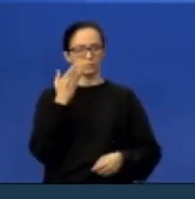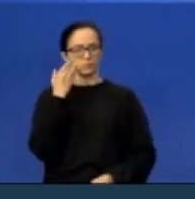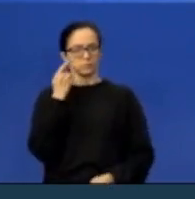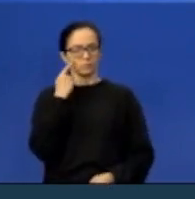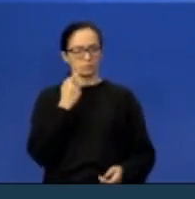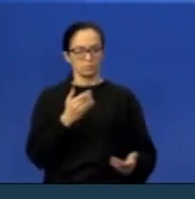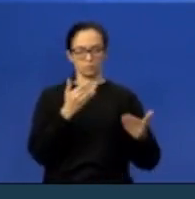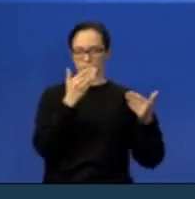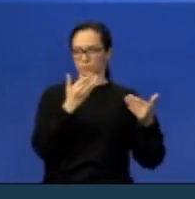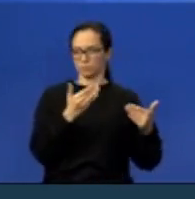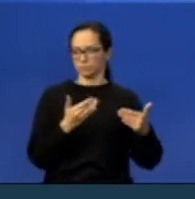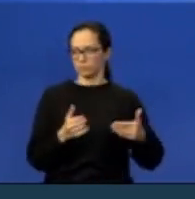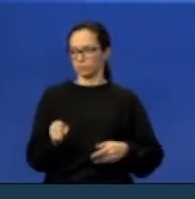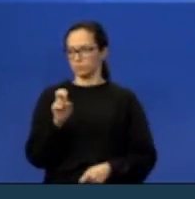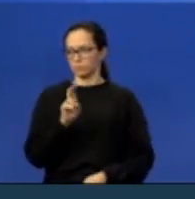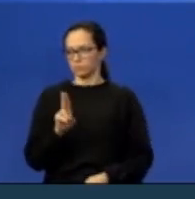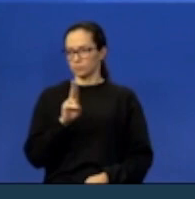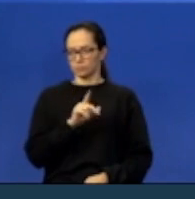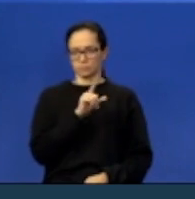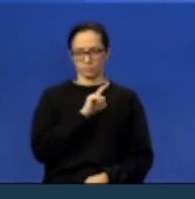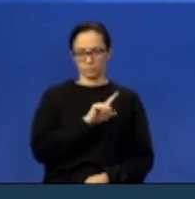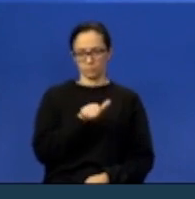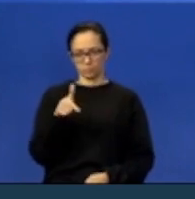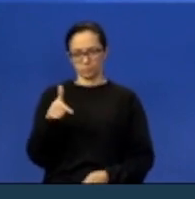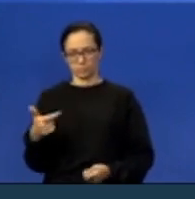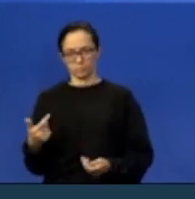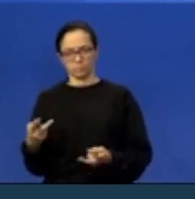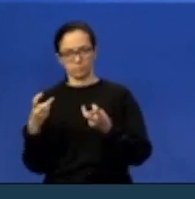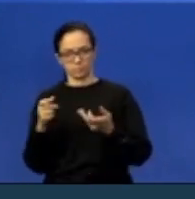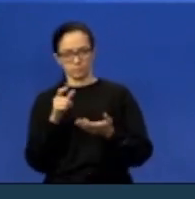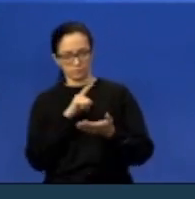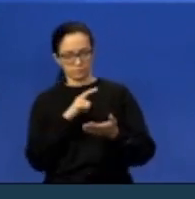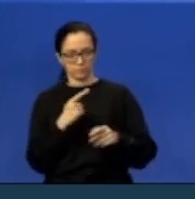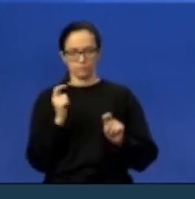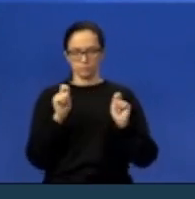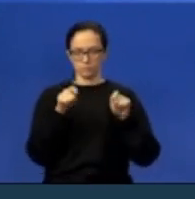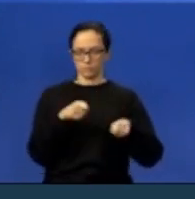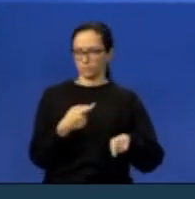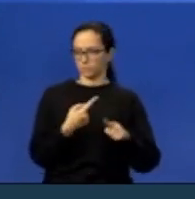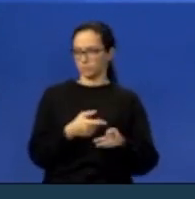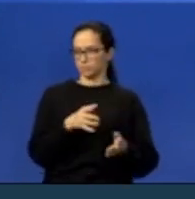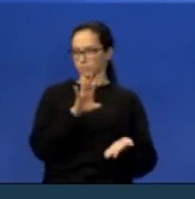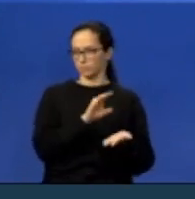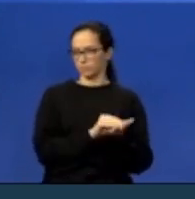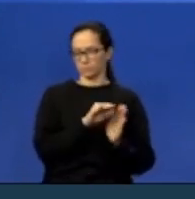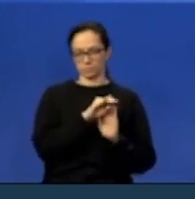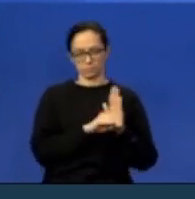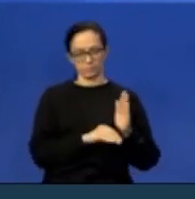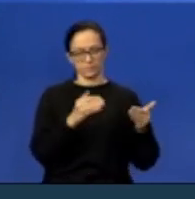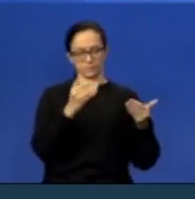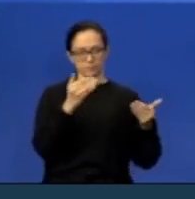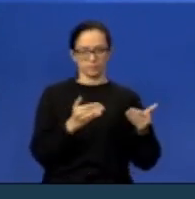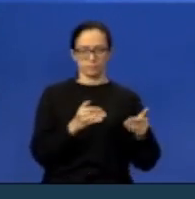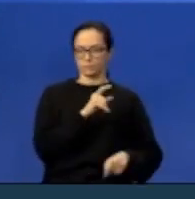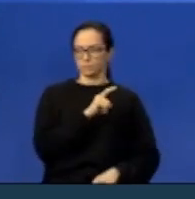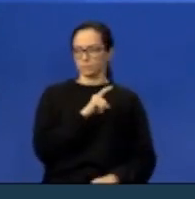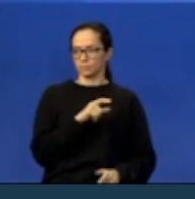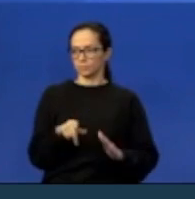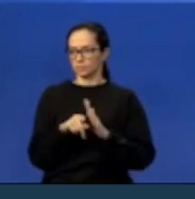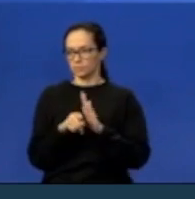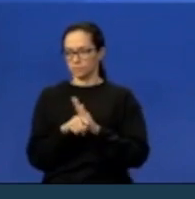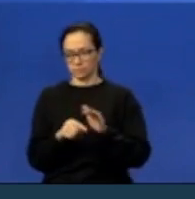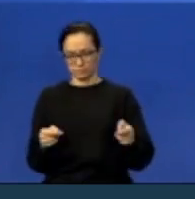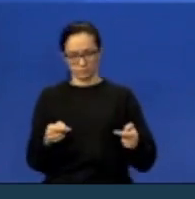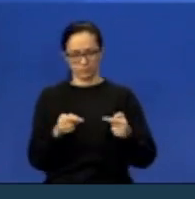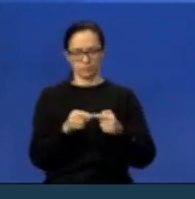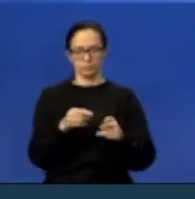ser analisados, né, na fase pós-analítica, através da aquisição que é realizada na fase analítica, que seria diretamente